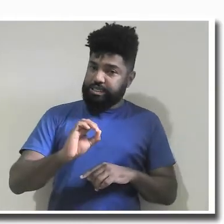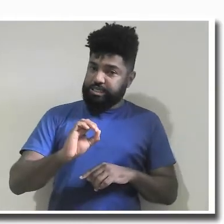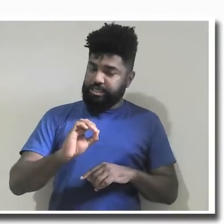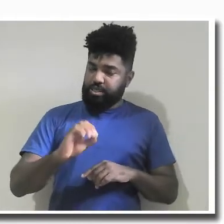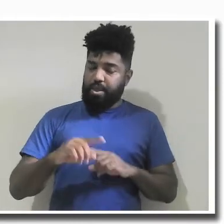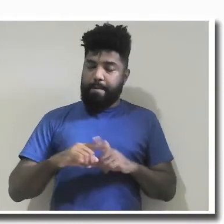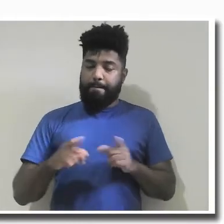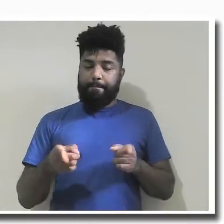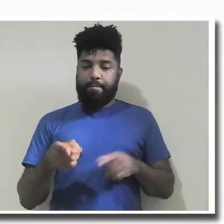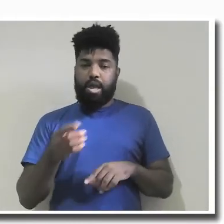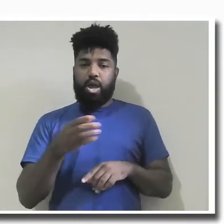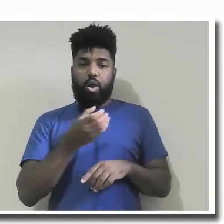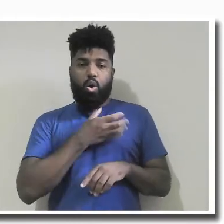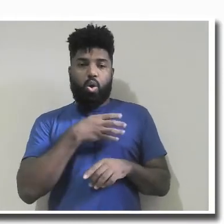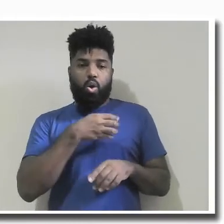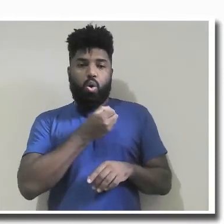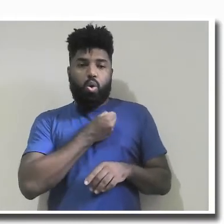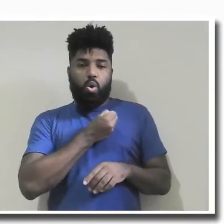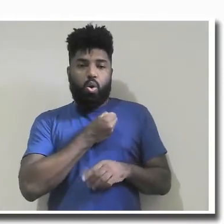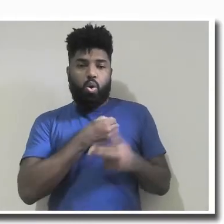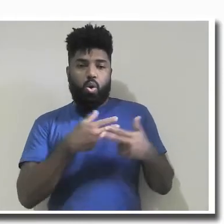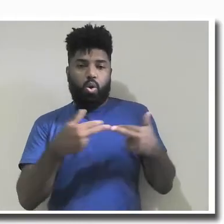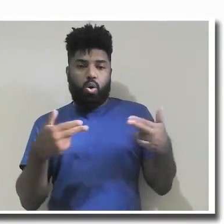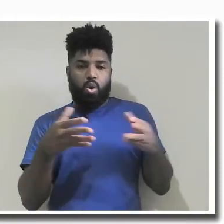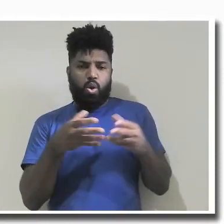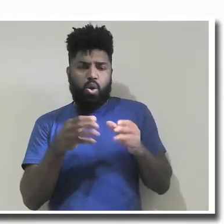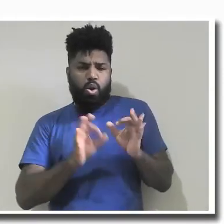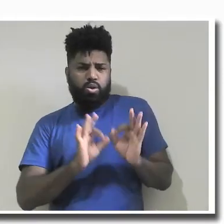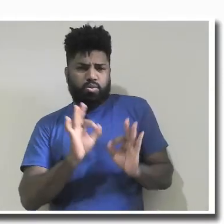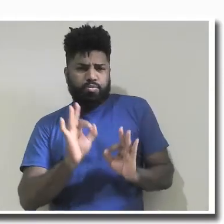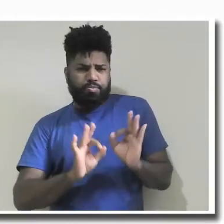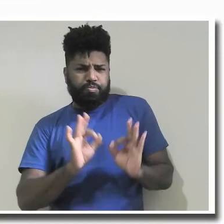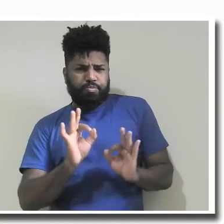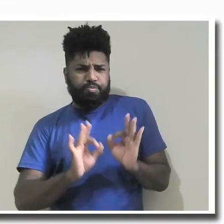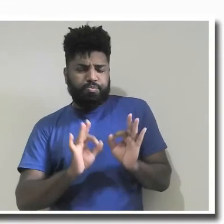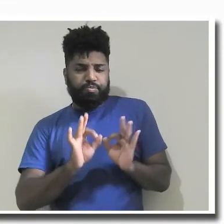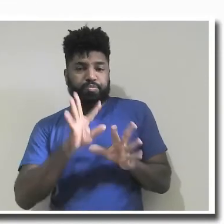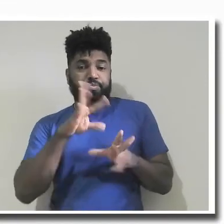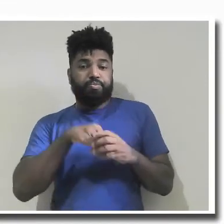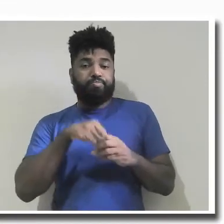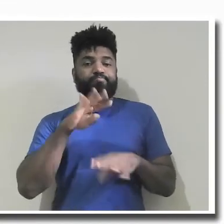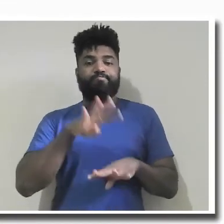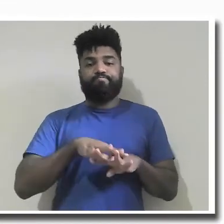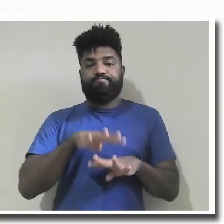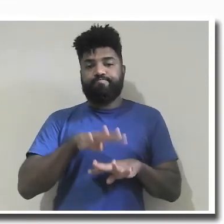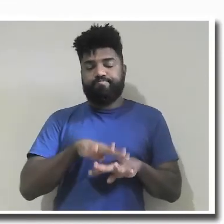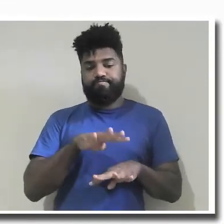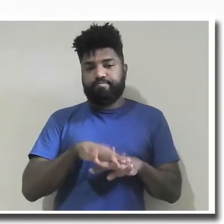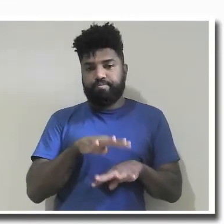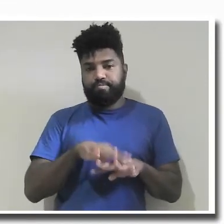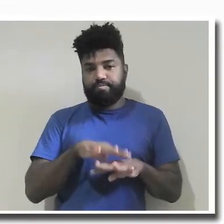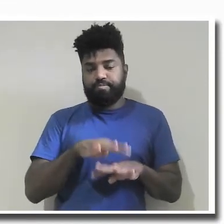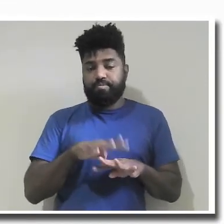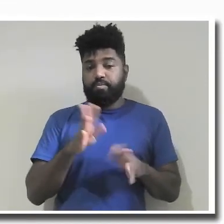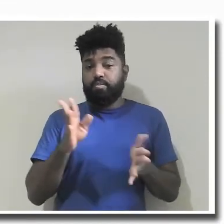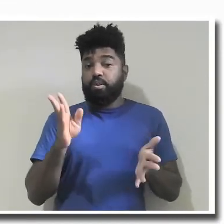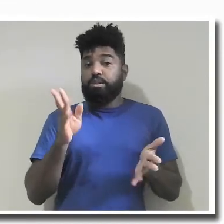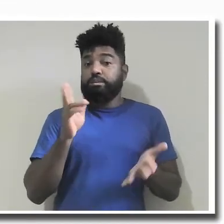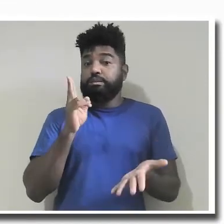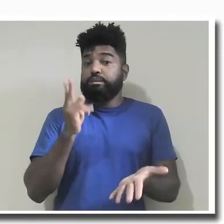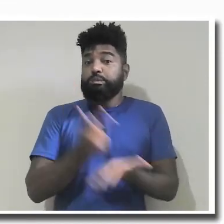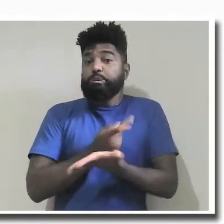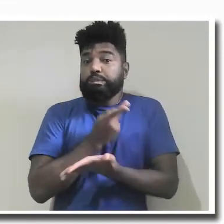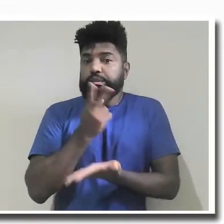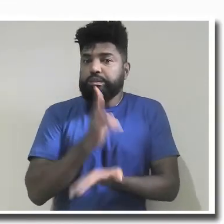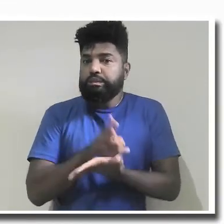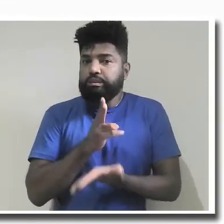conjuntos numéricos um pouco mais elaborados dentro da matemática, nem sempre isto ocorre, nem